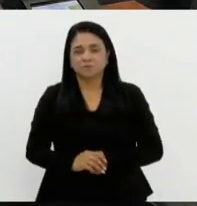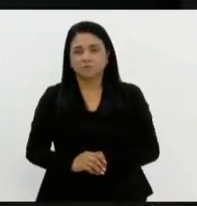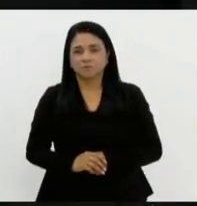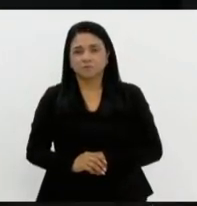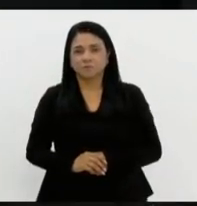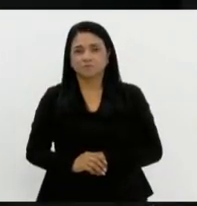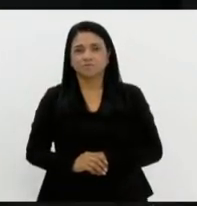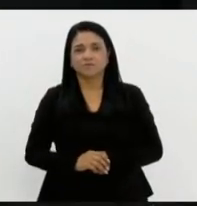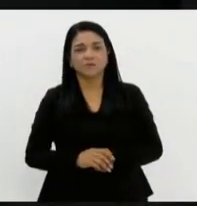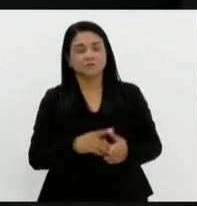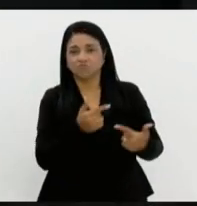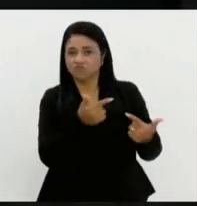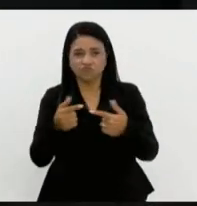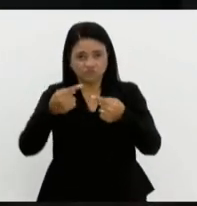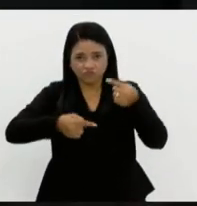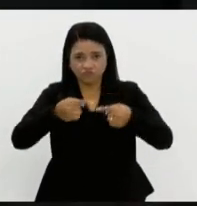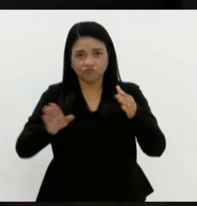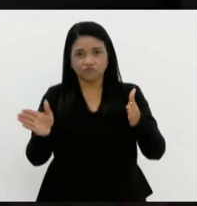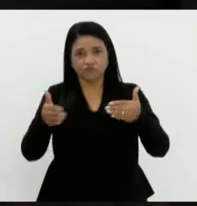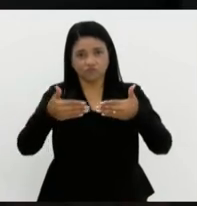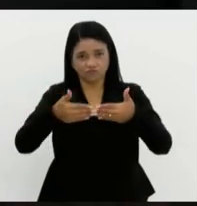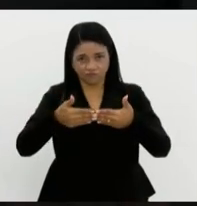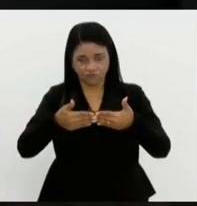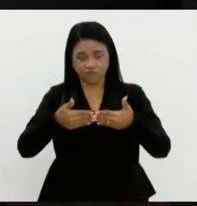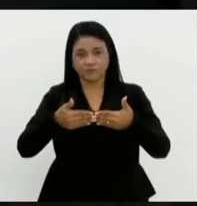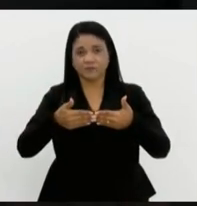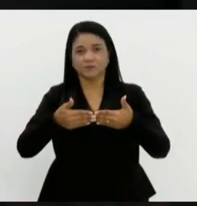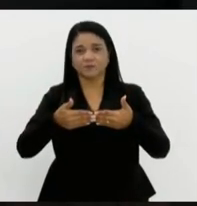Não havendo mais quem queira discutir, encerrada a discussão.